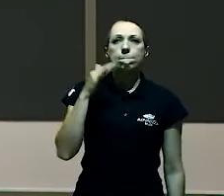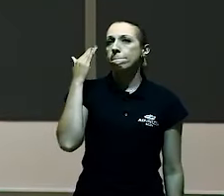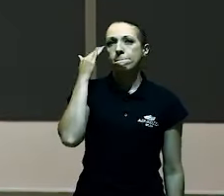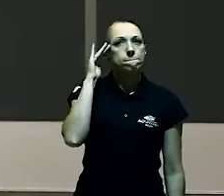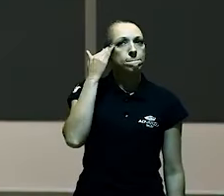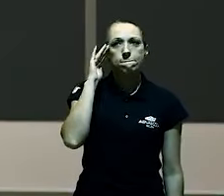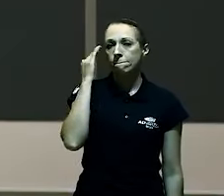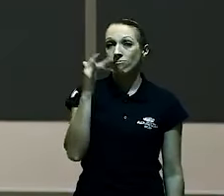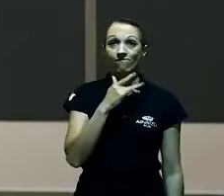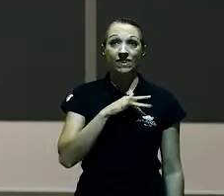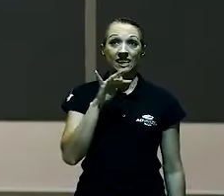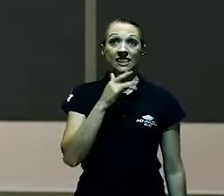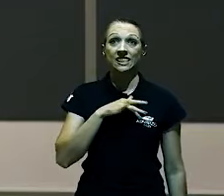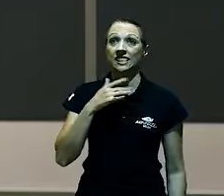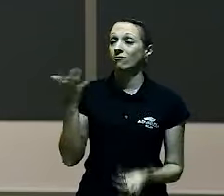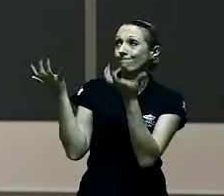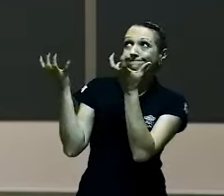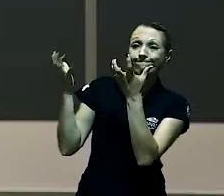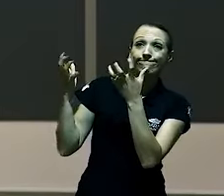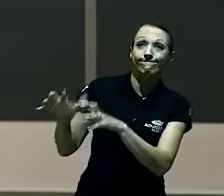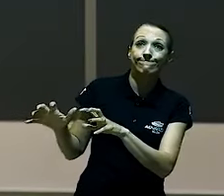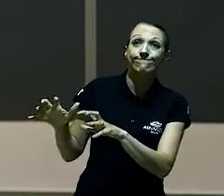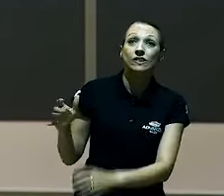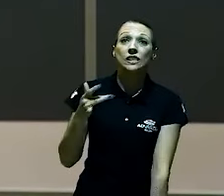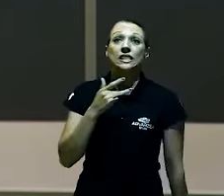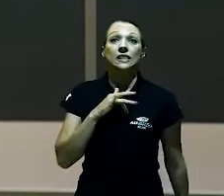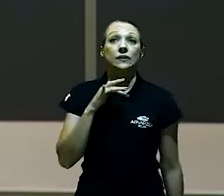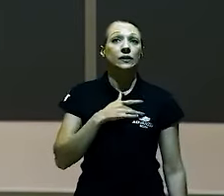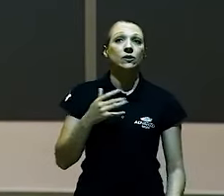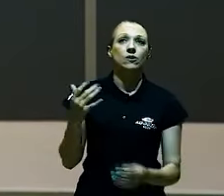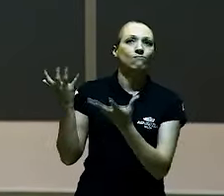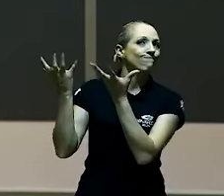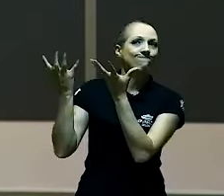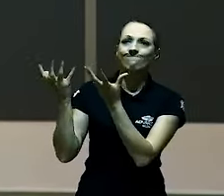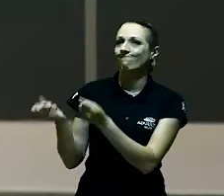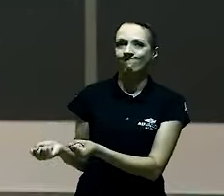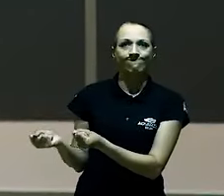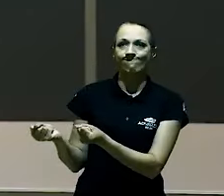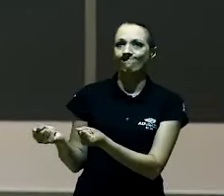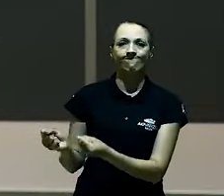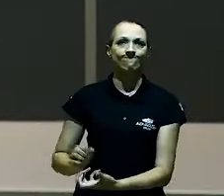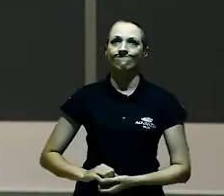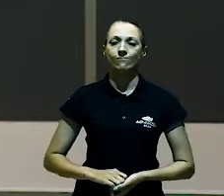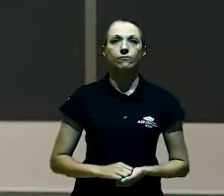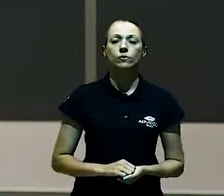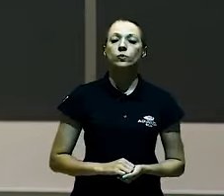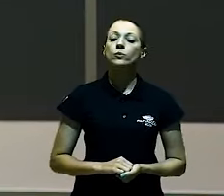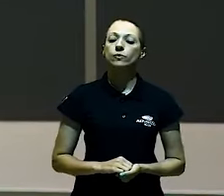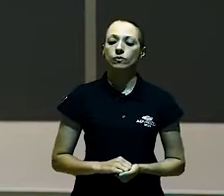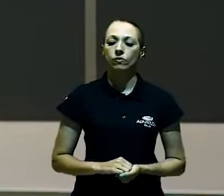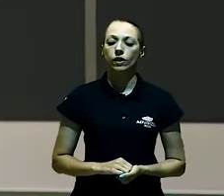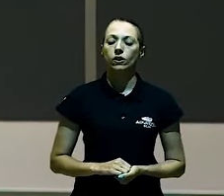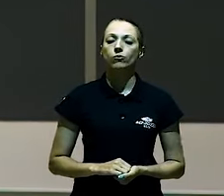de Deus. Que profeta é esse que não ouve a palavra de Deus e não cumpre o chamado? É a mesma coisa de um crente que não entende que nossa maior